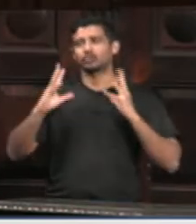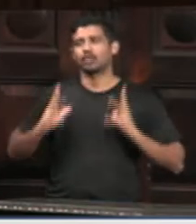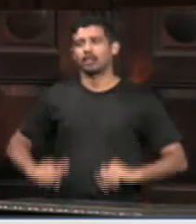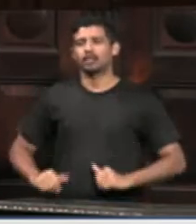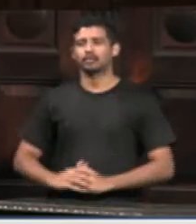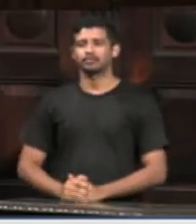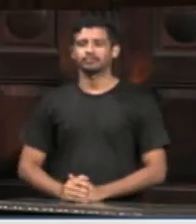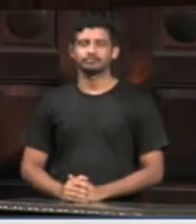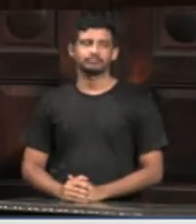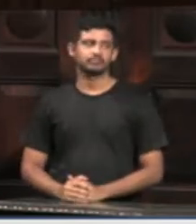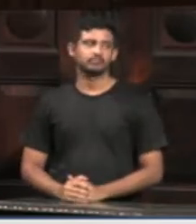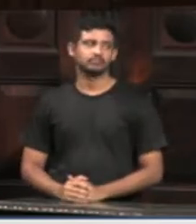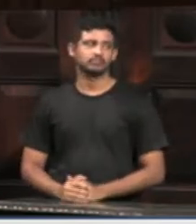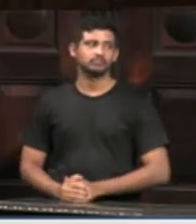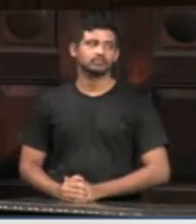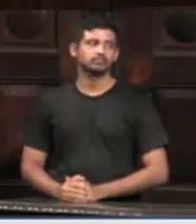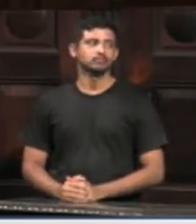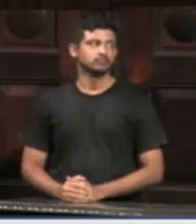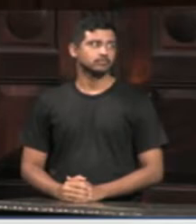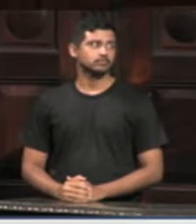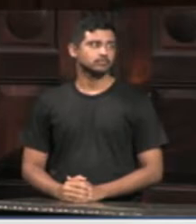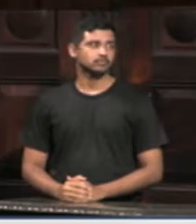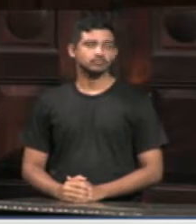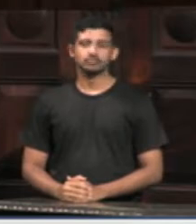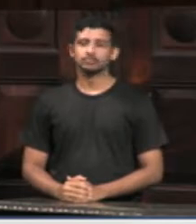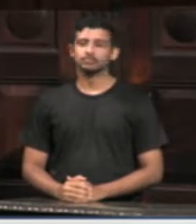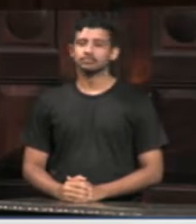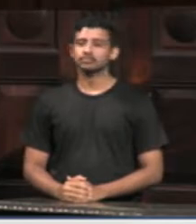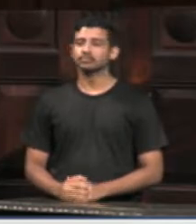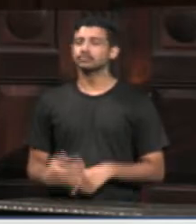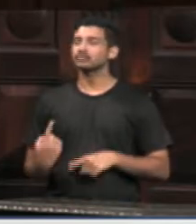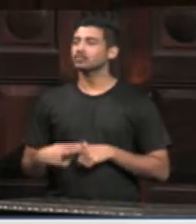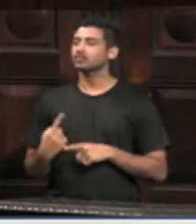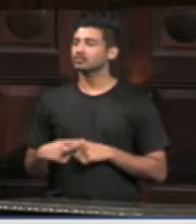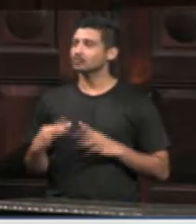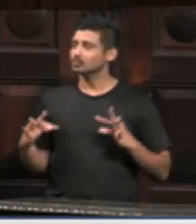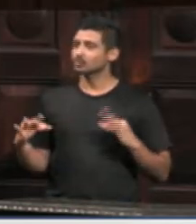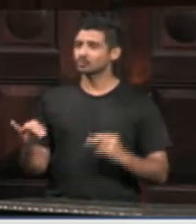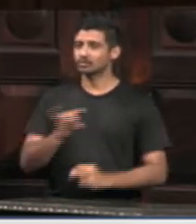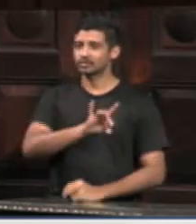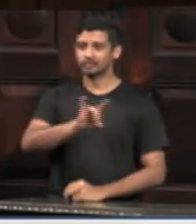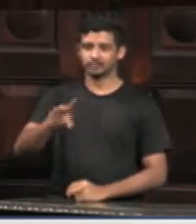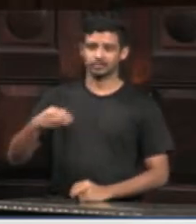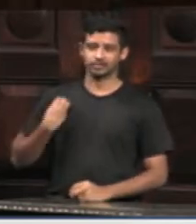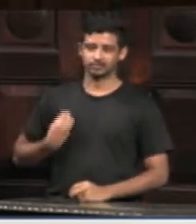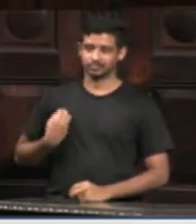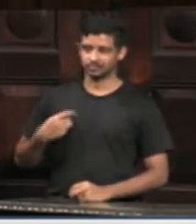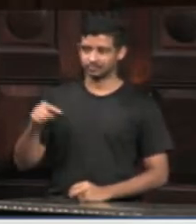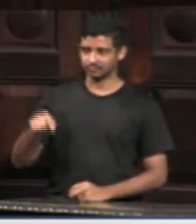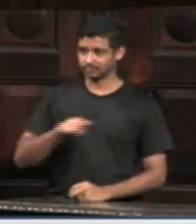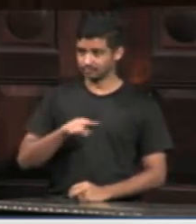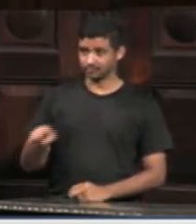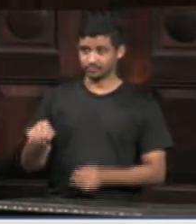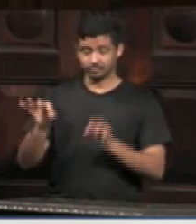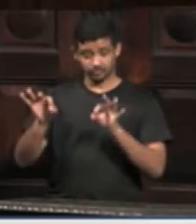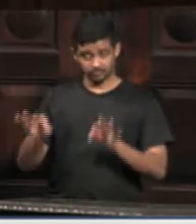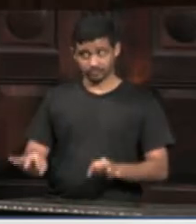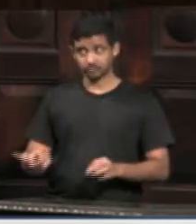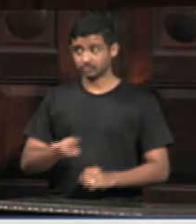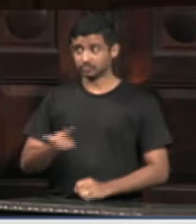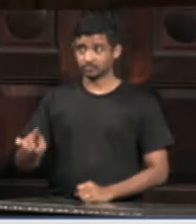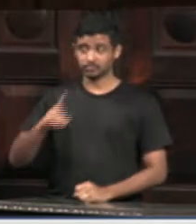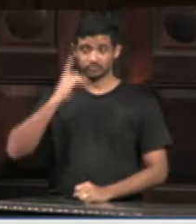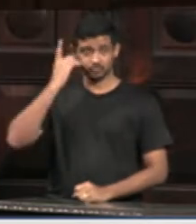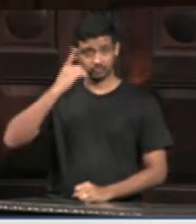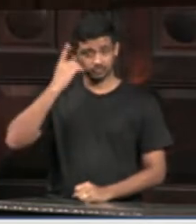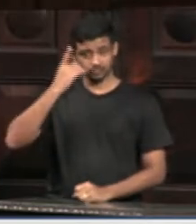Torço para ser apurado tudo isso, né? Porque todos que estão aqui, com certeza foram deputados, tiveram